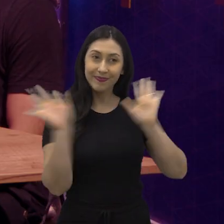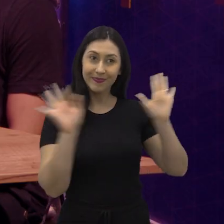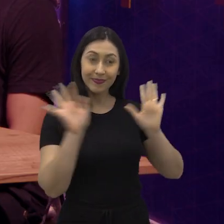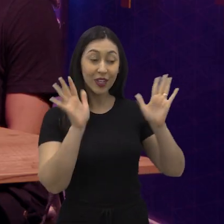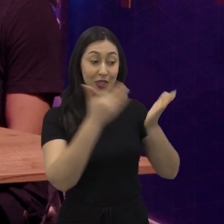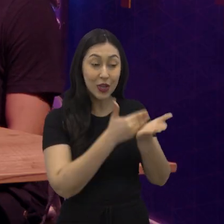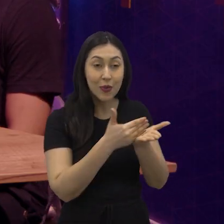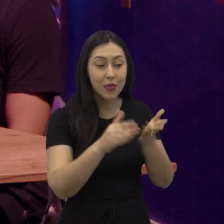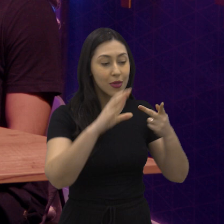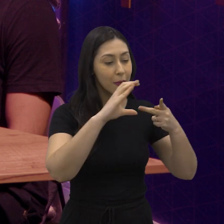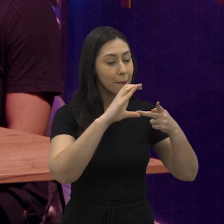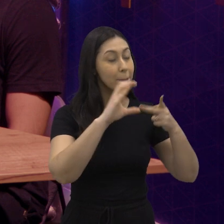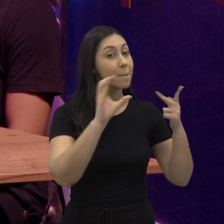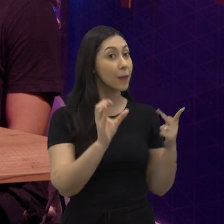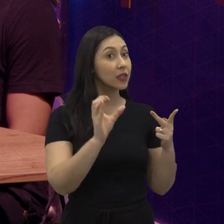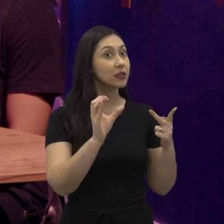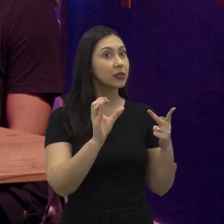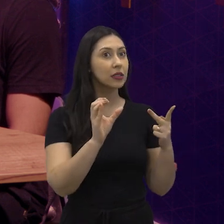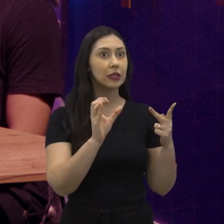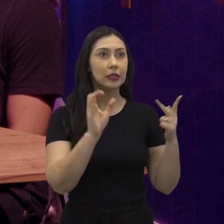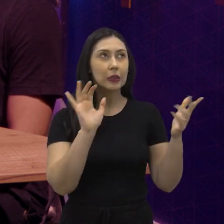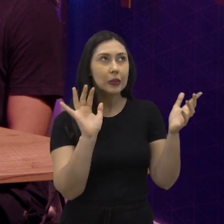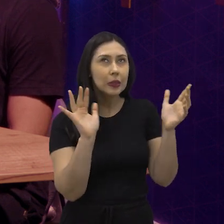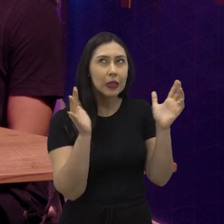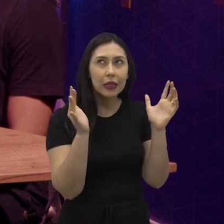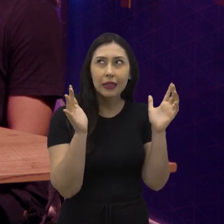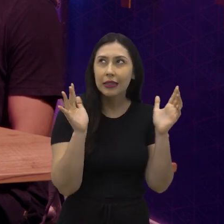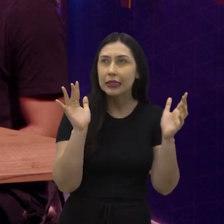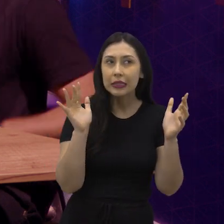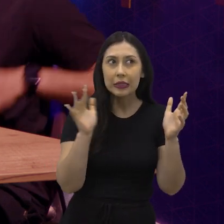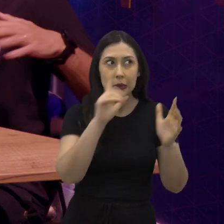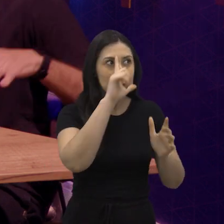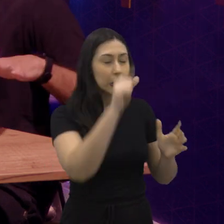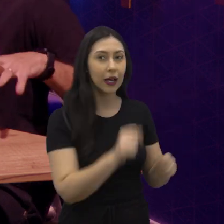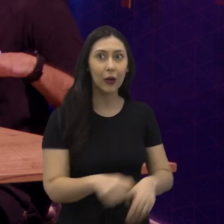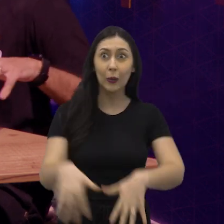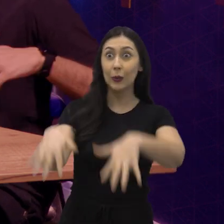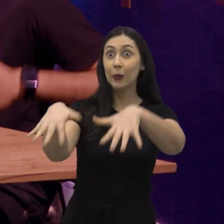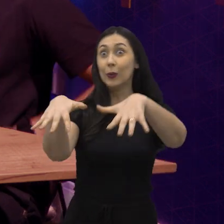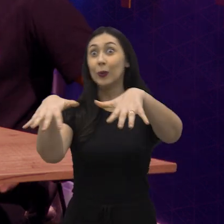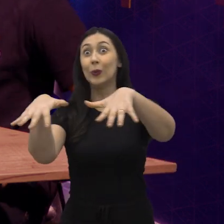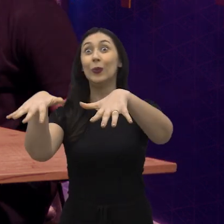Oi, gente, tá começando o Pode Ser em clima de Dia das Bruxas, Samuel?